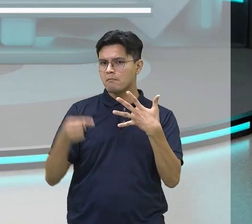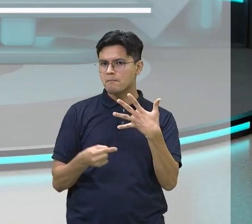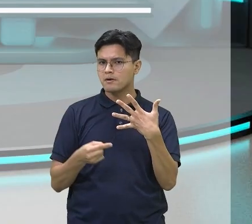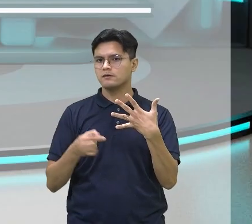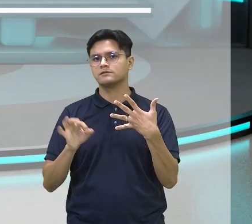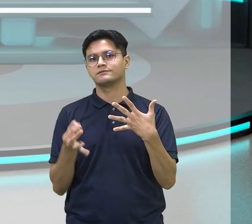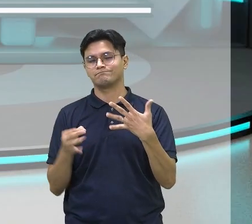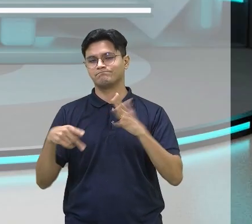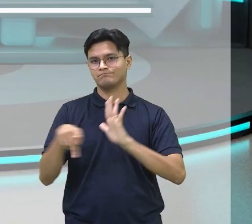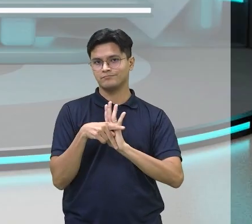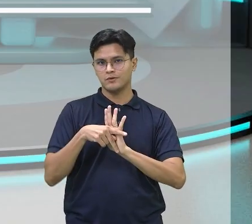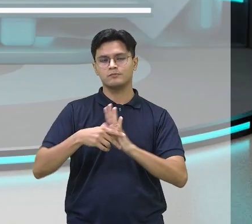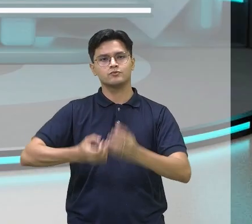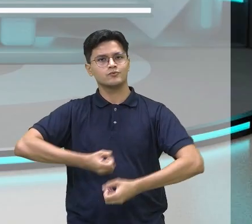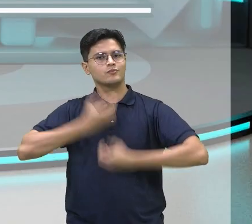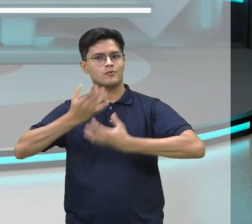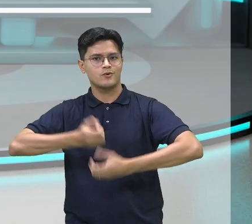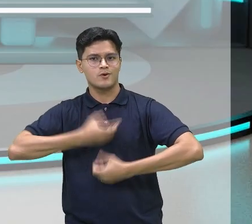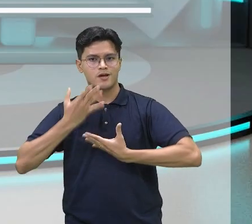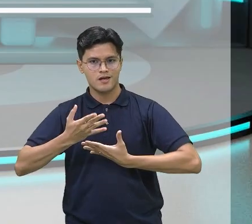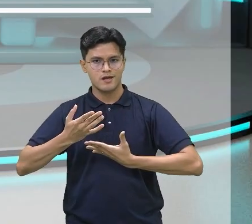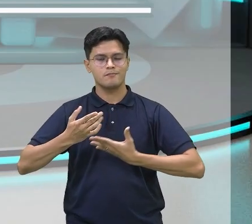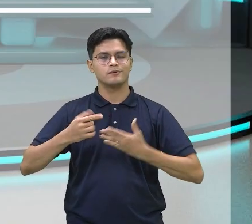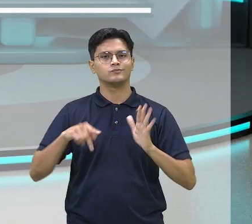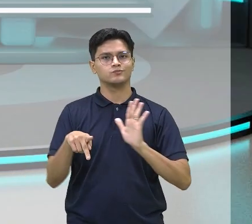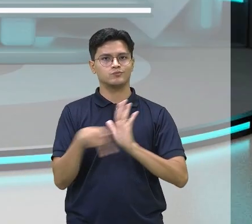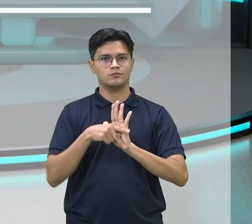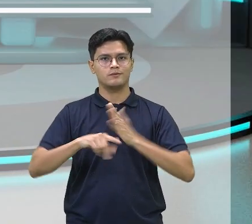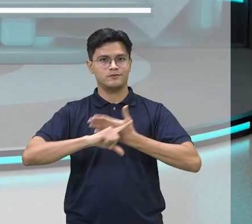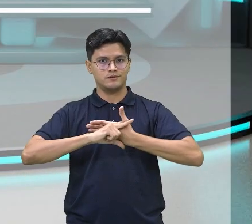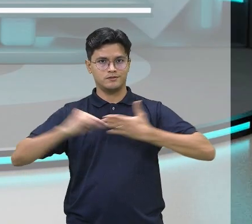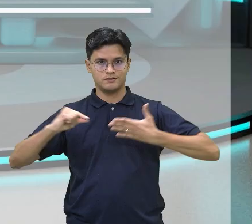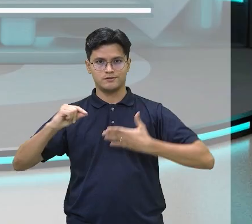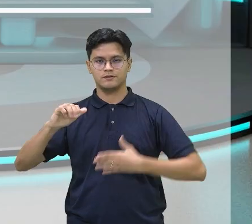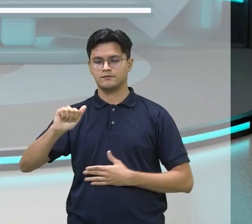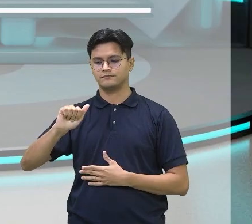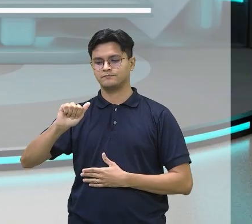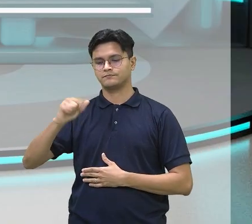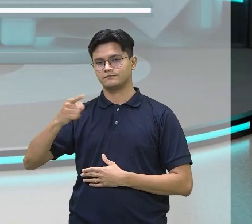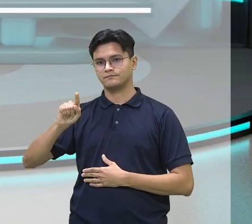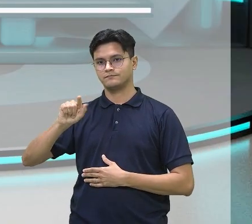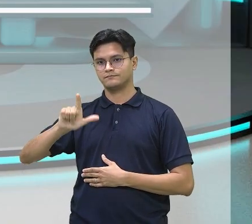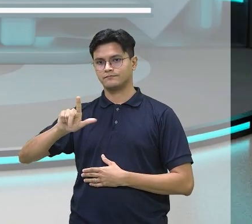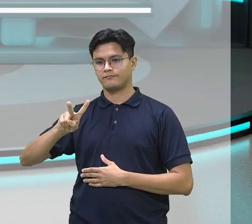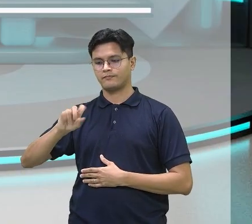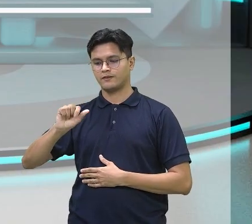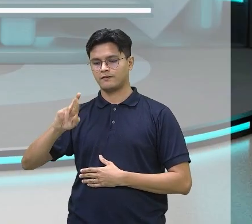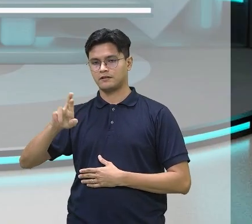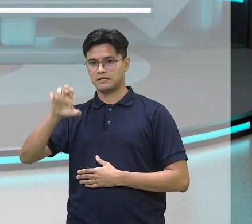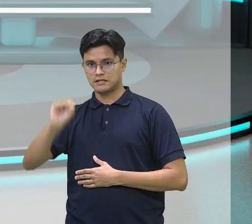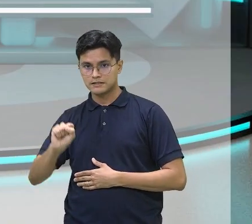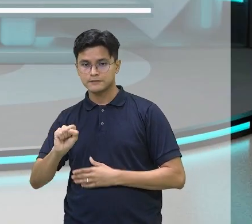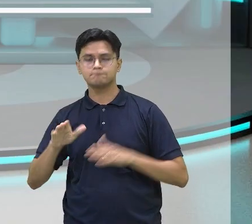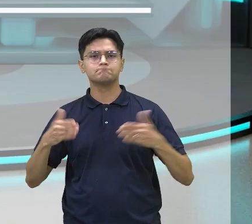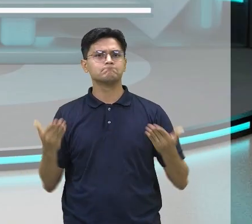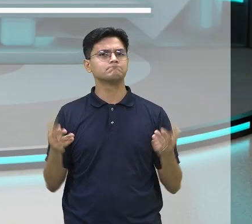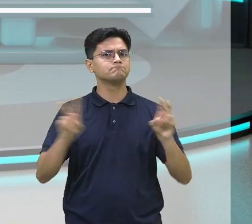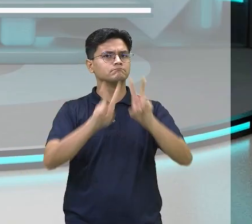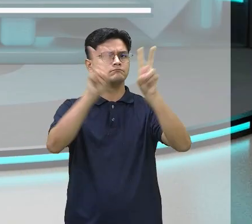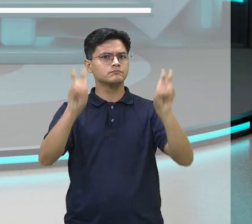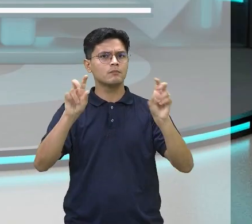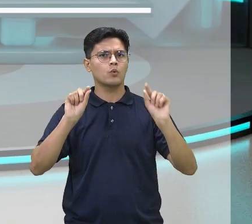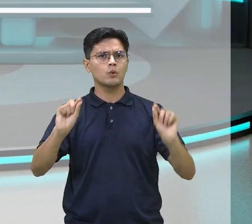Amanhã, do escritor Álvares de Azevedo. Novamente, o que ela traz? Amor e morte,